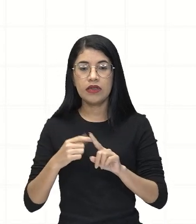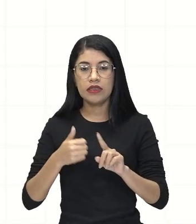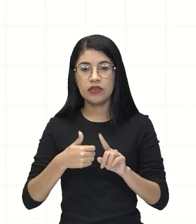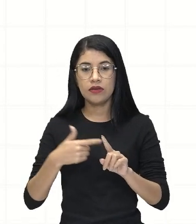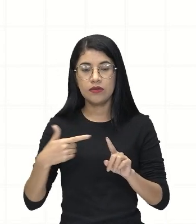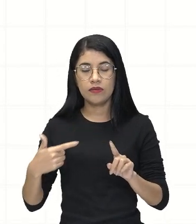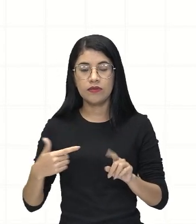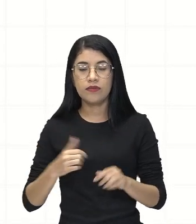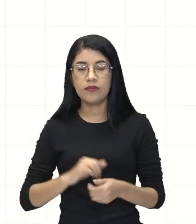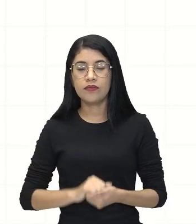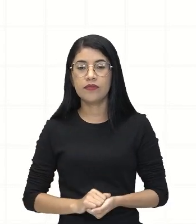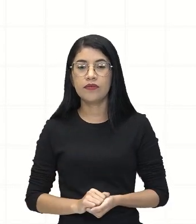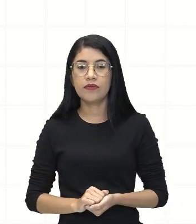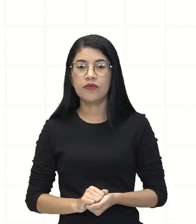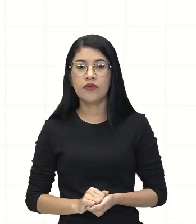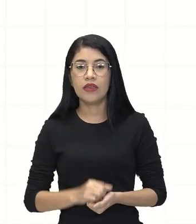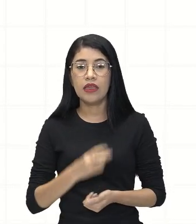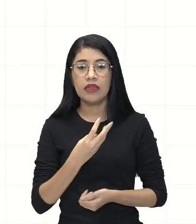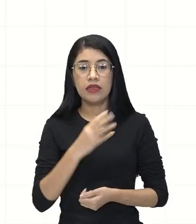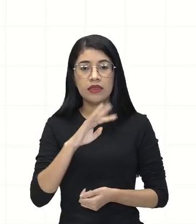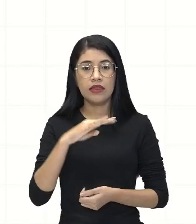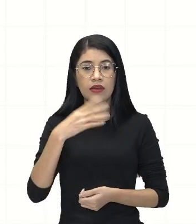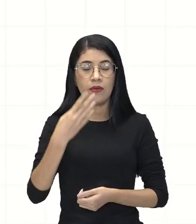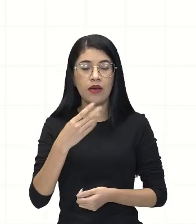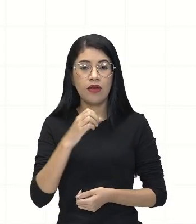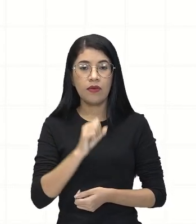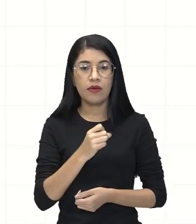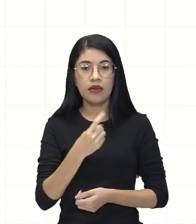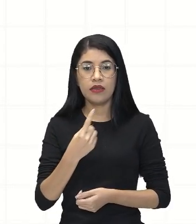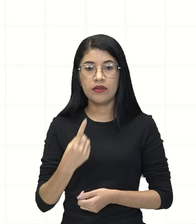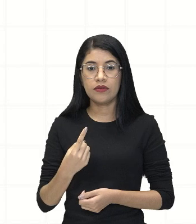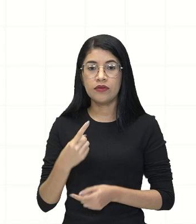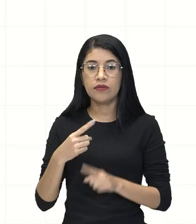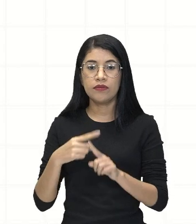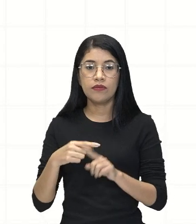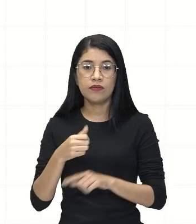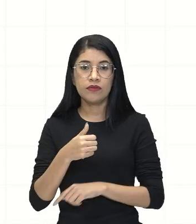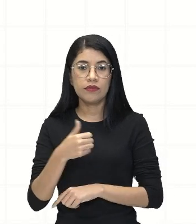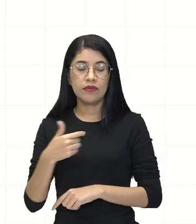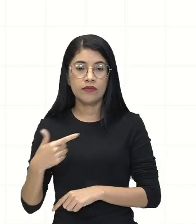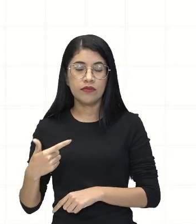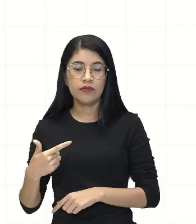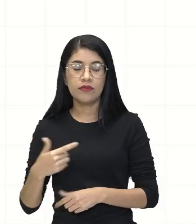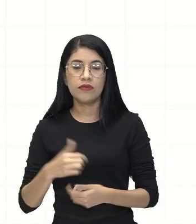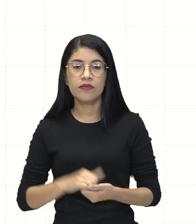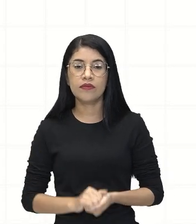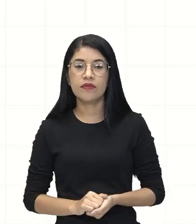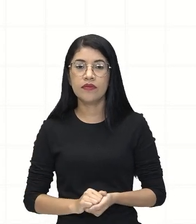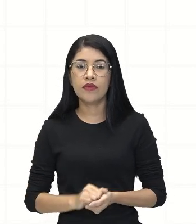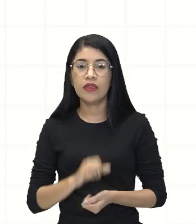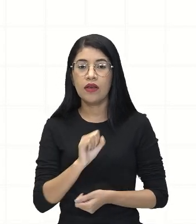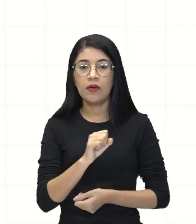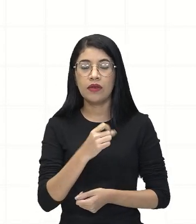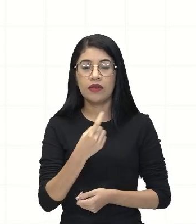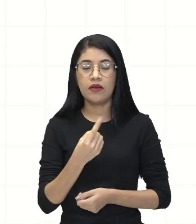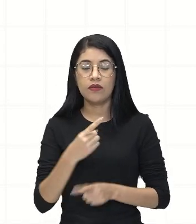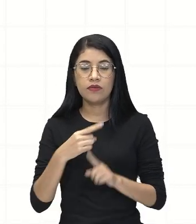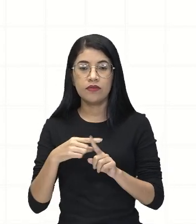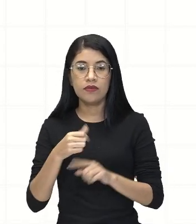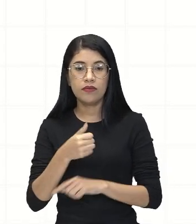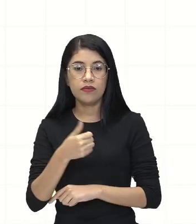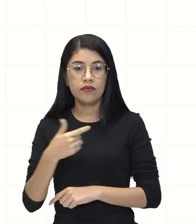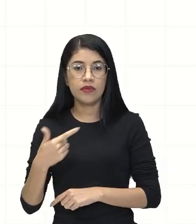12. 3 elevado à quarta, 81. E 81 vezes 12, né,